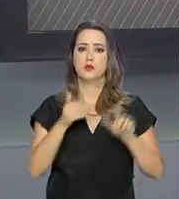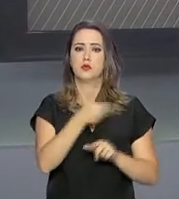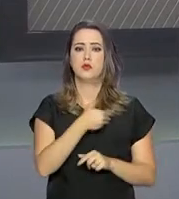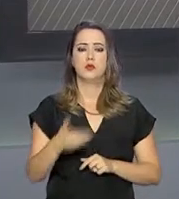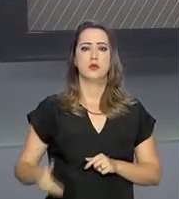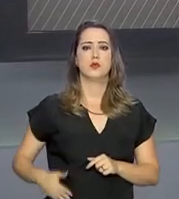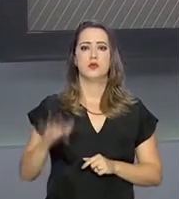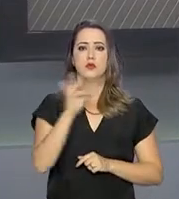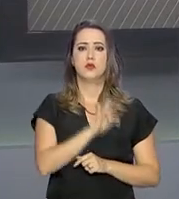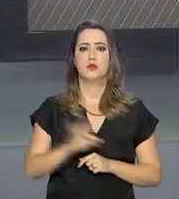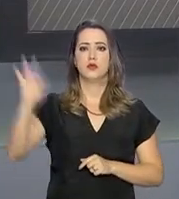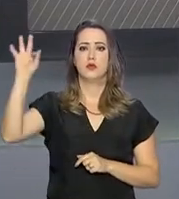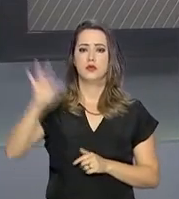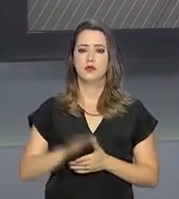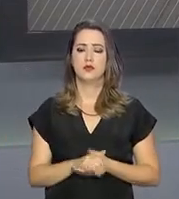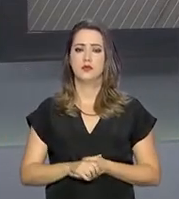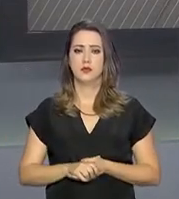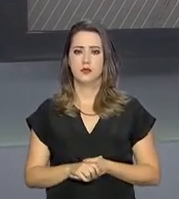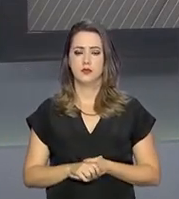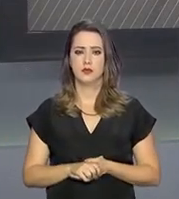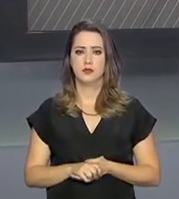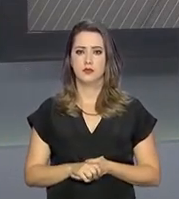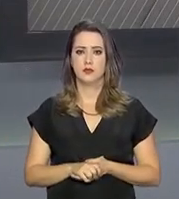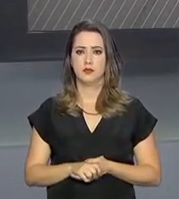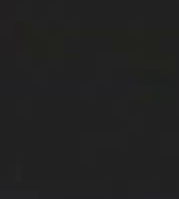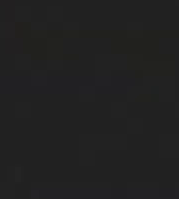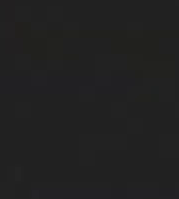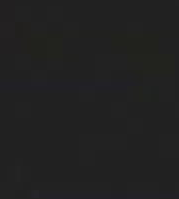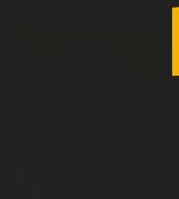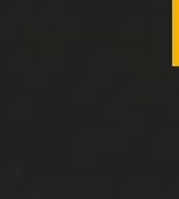aqui na nbr a tv do governo federal